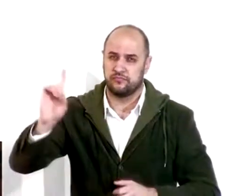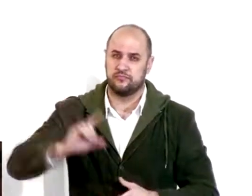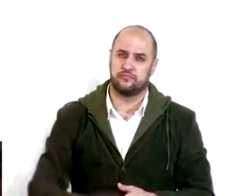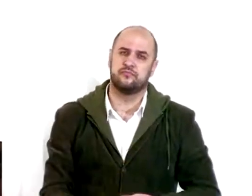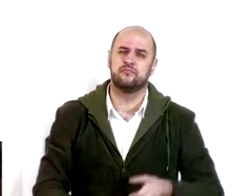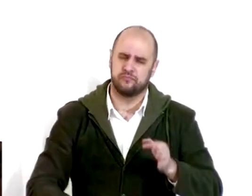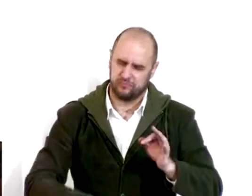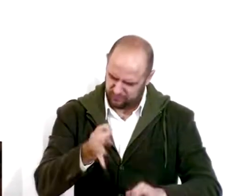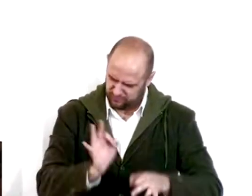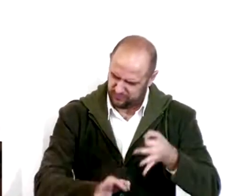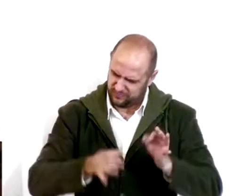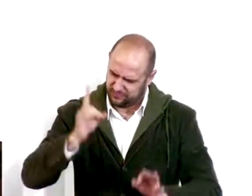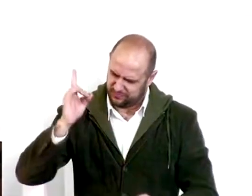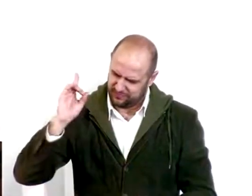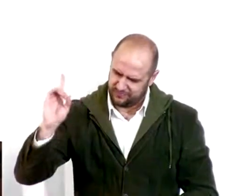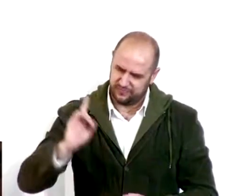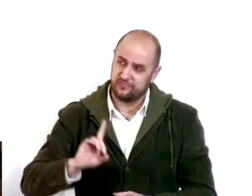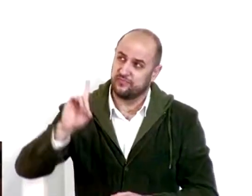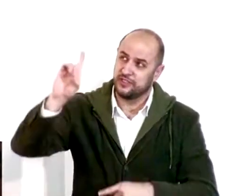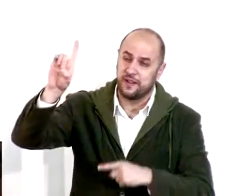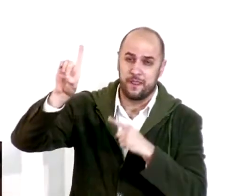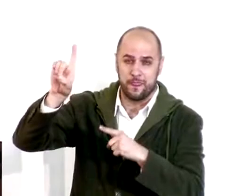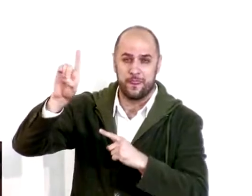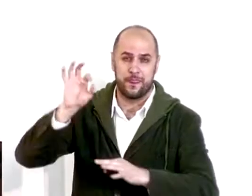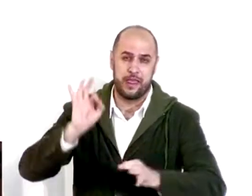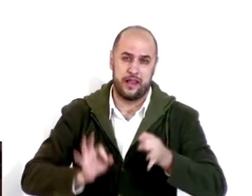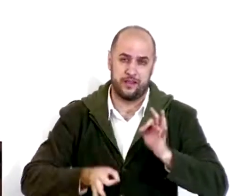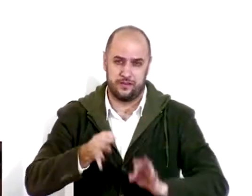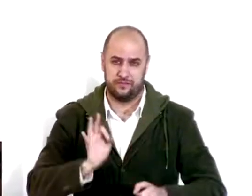justo juiz.